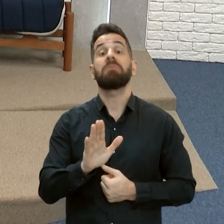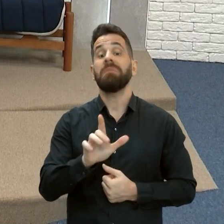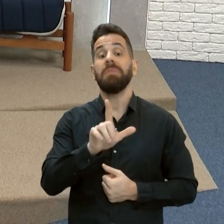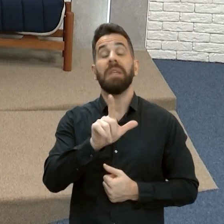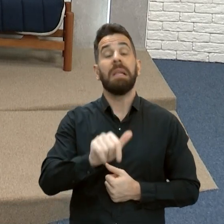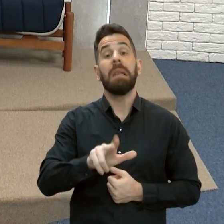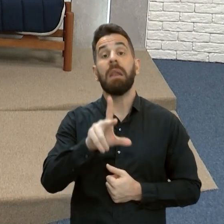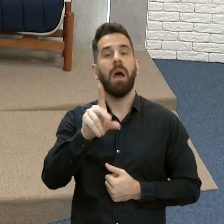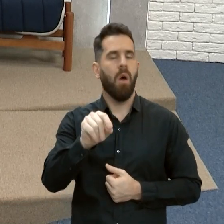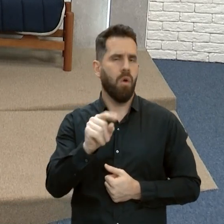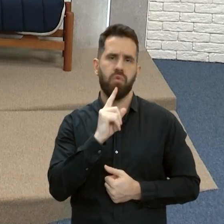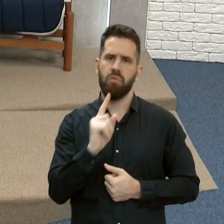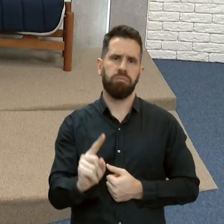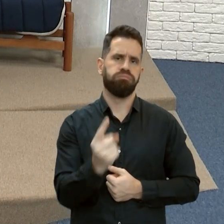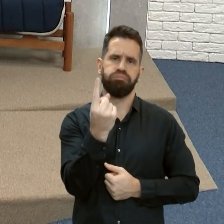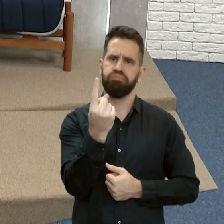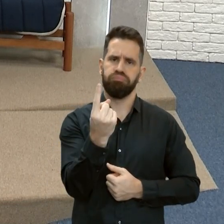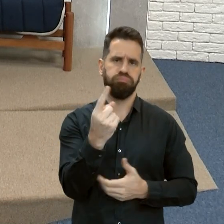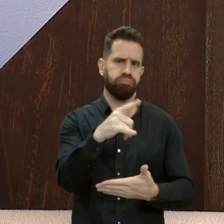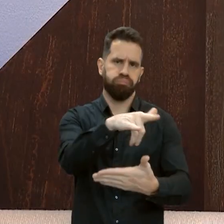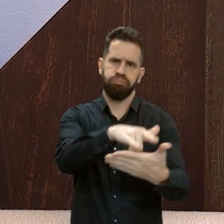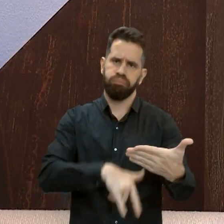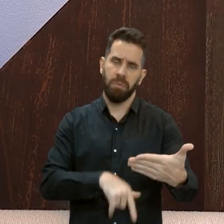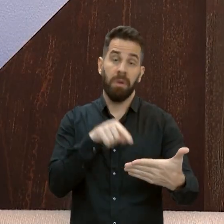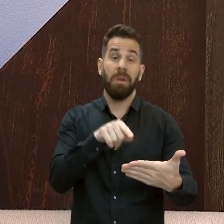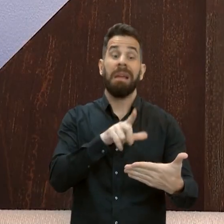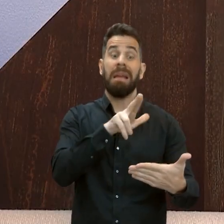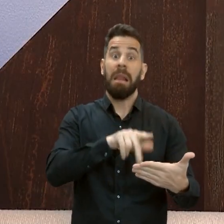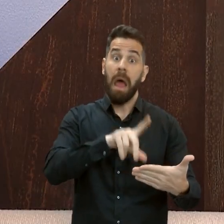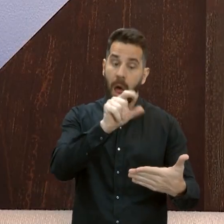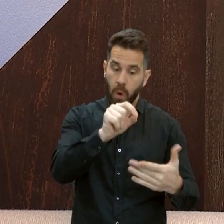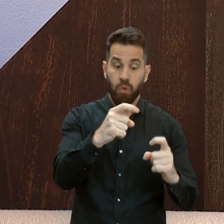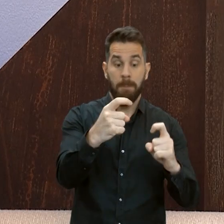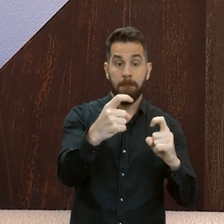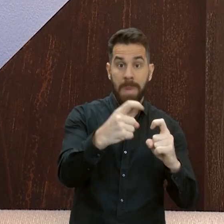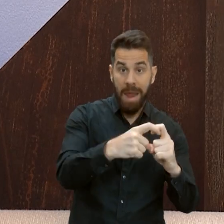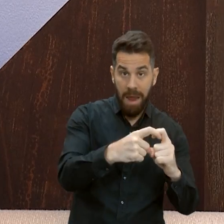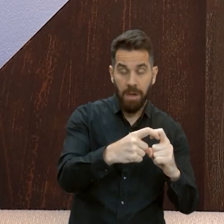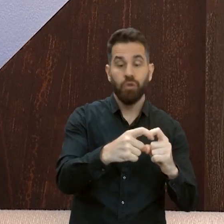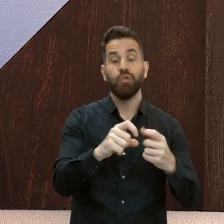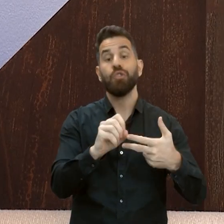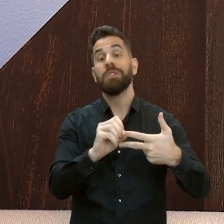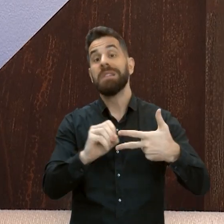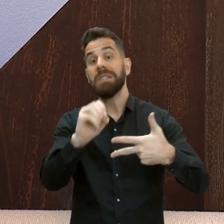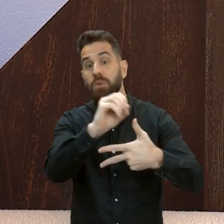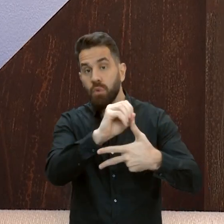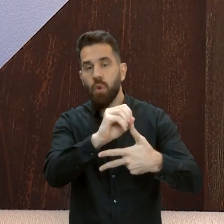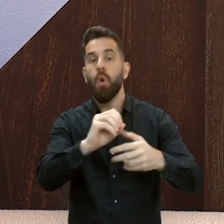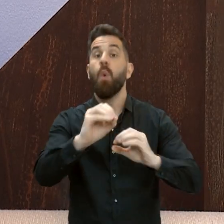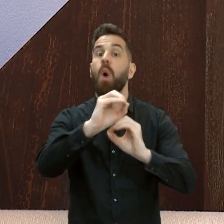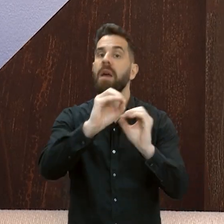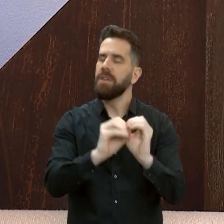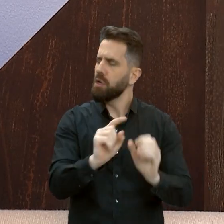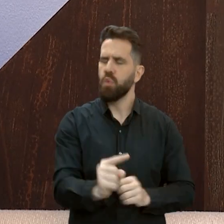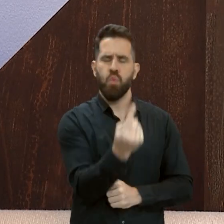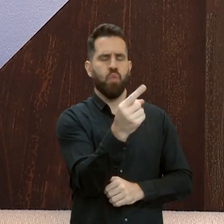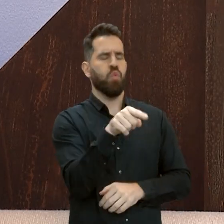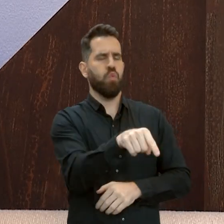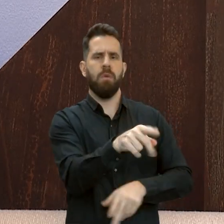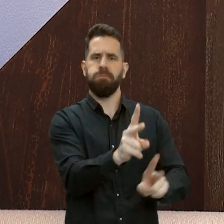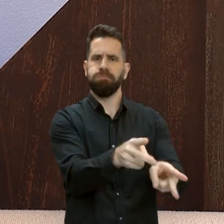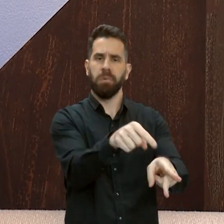O laudo médico, né, SISU-UFG, ele é um documento único, um arquivo único, mas nele ele engloba todas